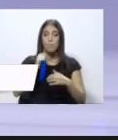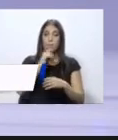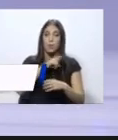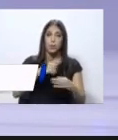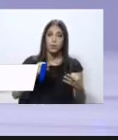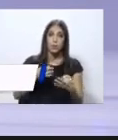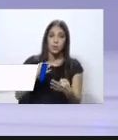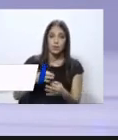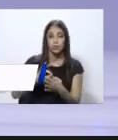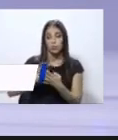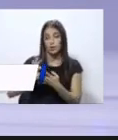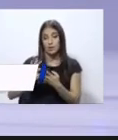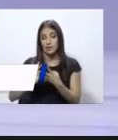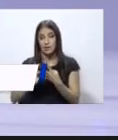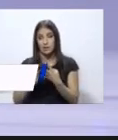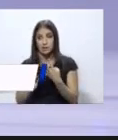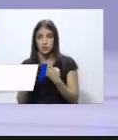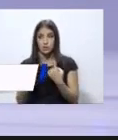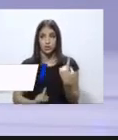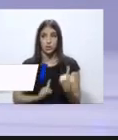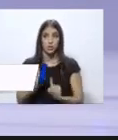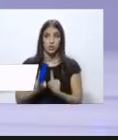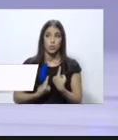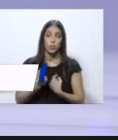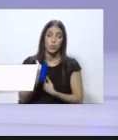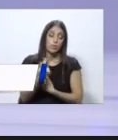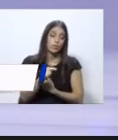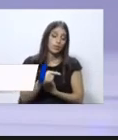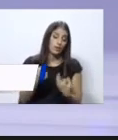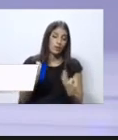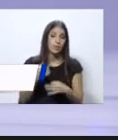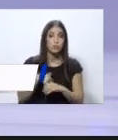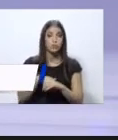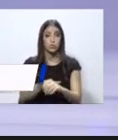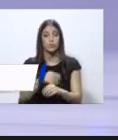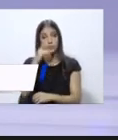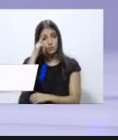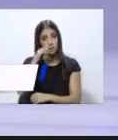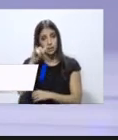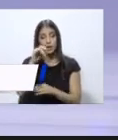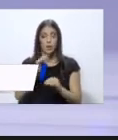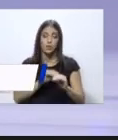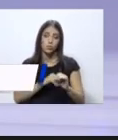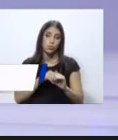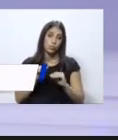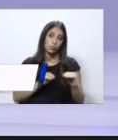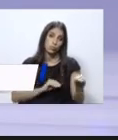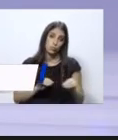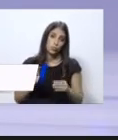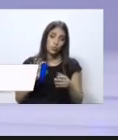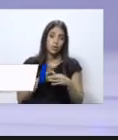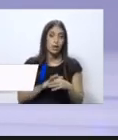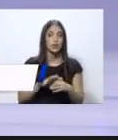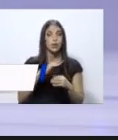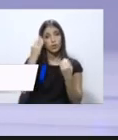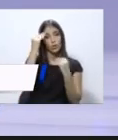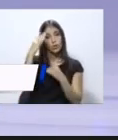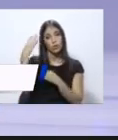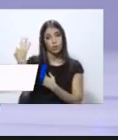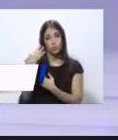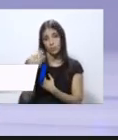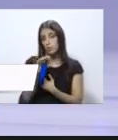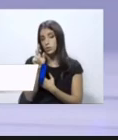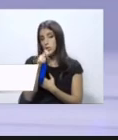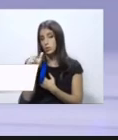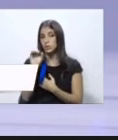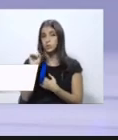pelas suas características como jogadores àquilo que é a ideia de jogo do Sérgio Conceição, porque são jogadores